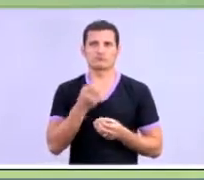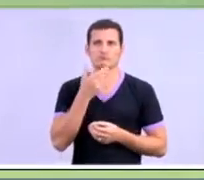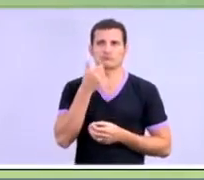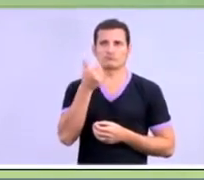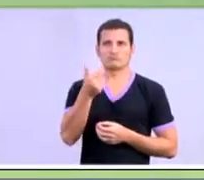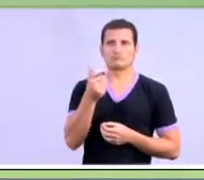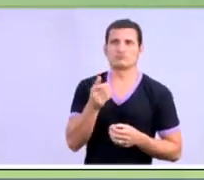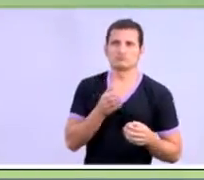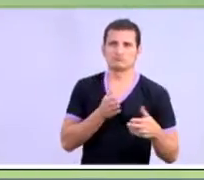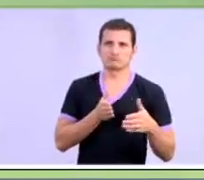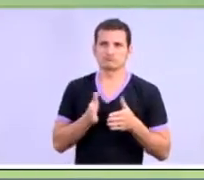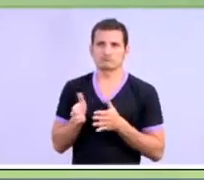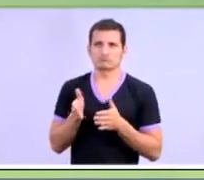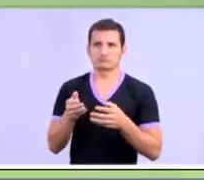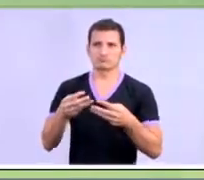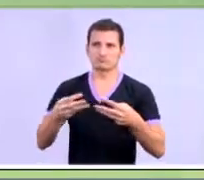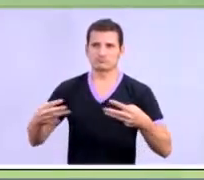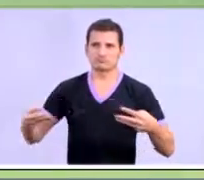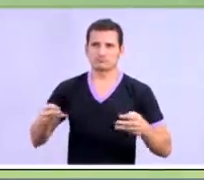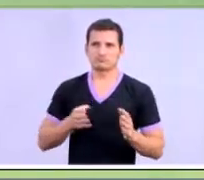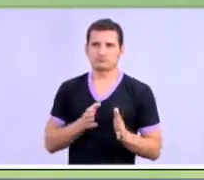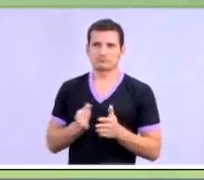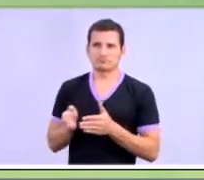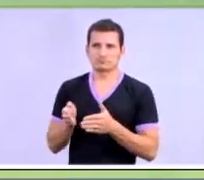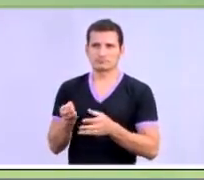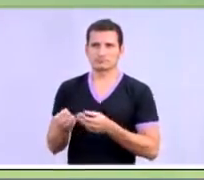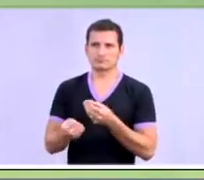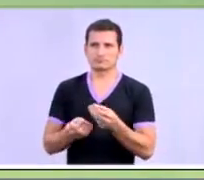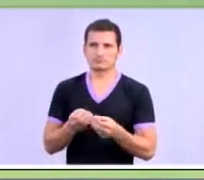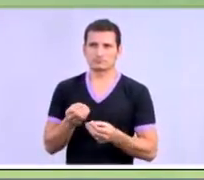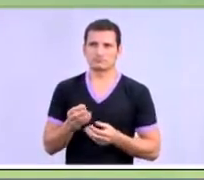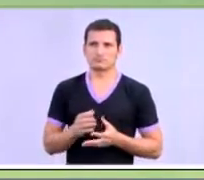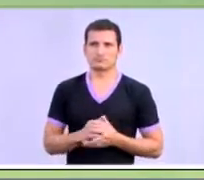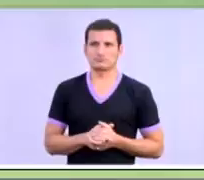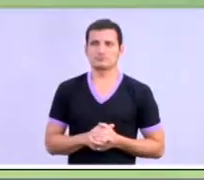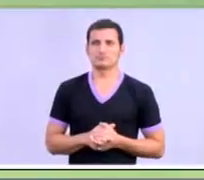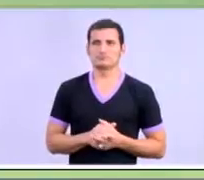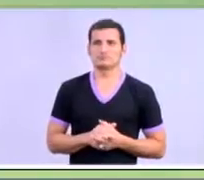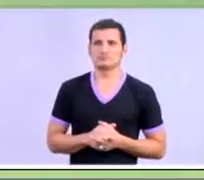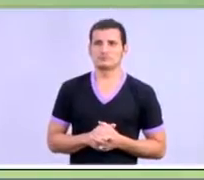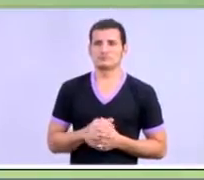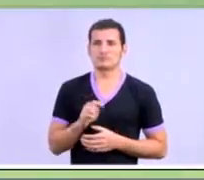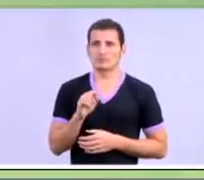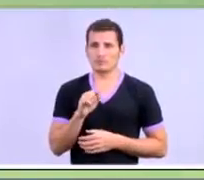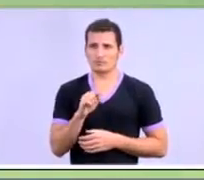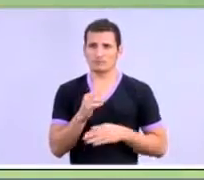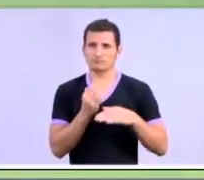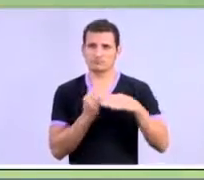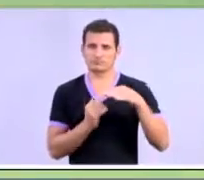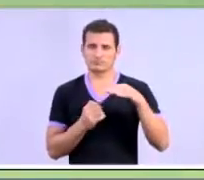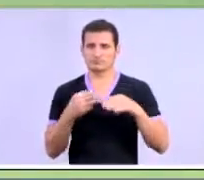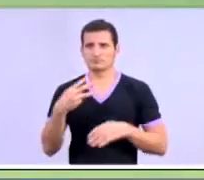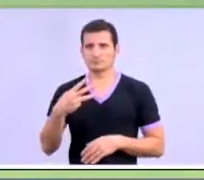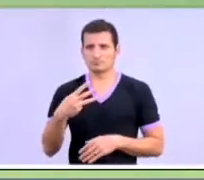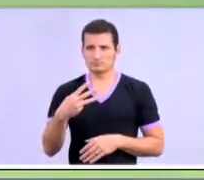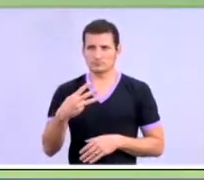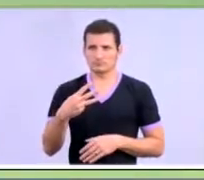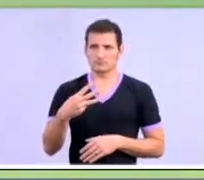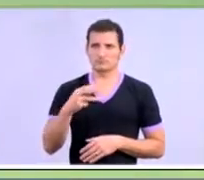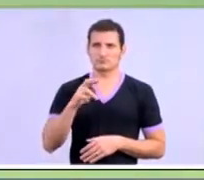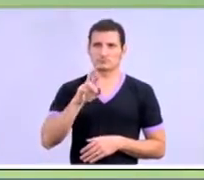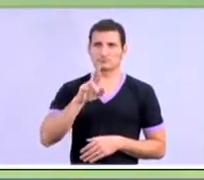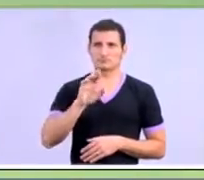caminho através da rede. Ou seja, a gente faz alusão aí à camada 3 do modelo OSI, que é